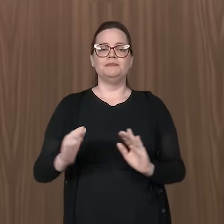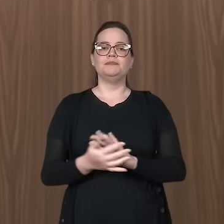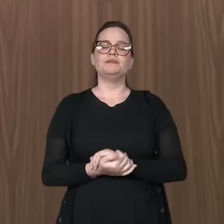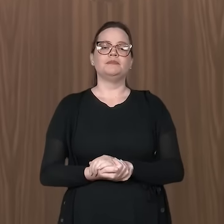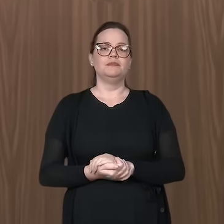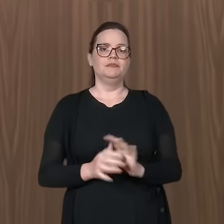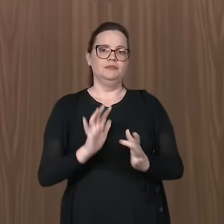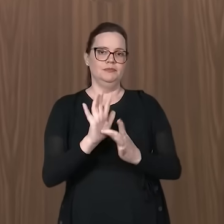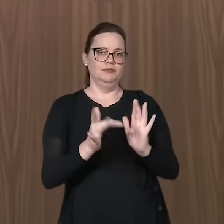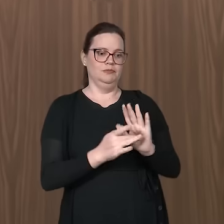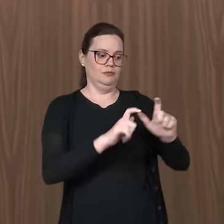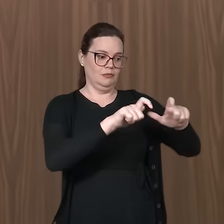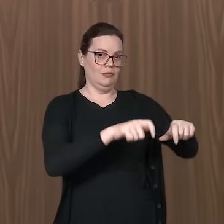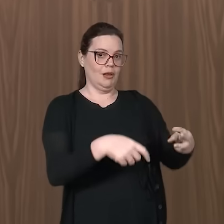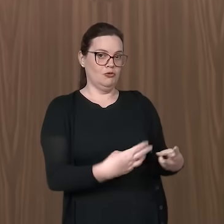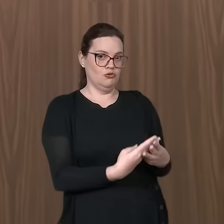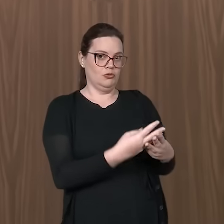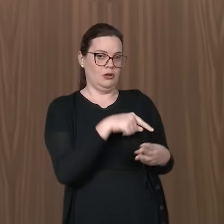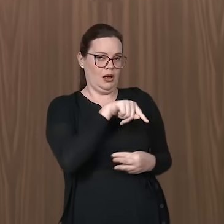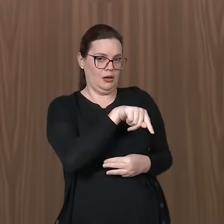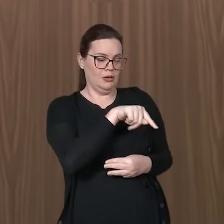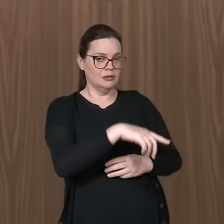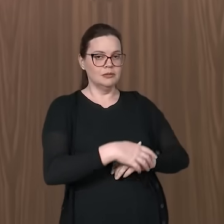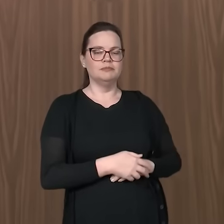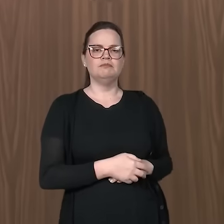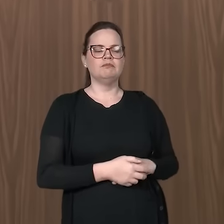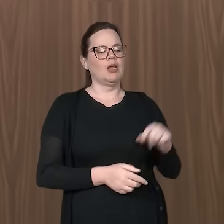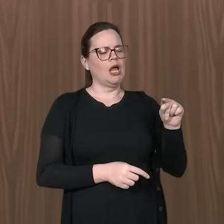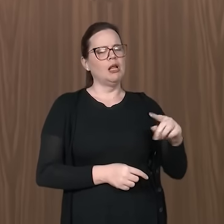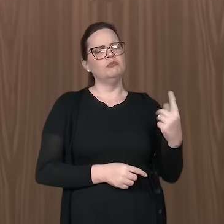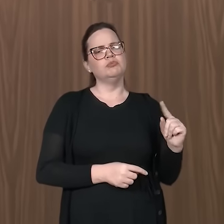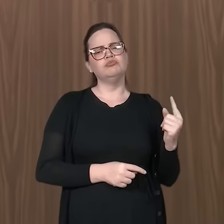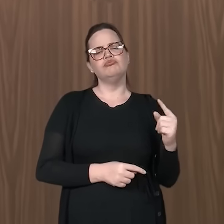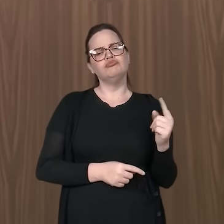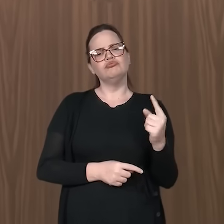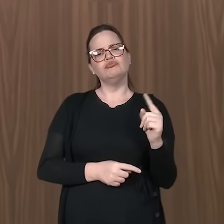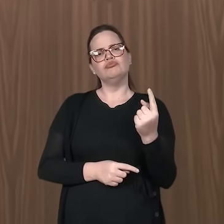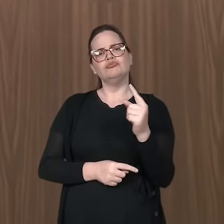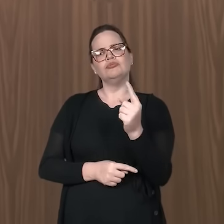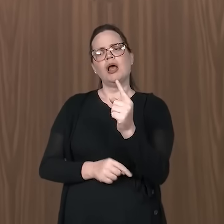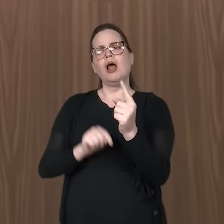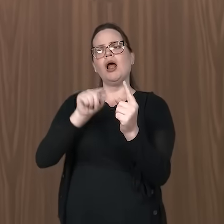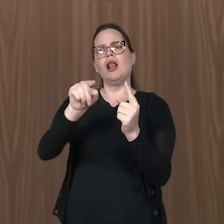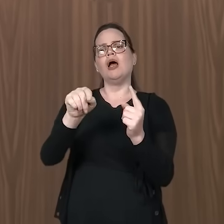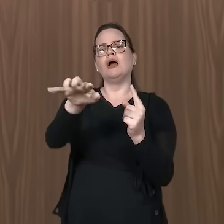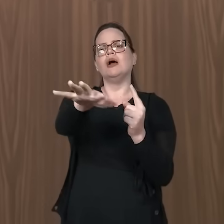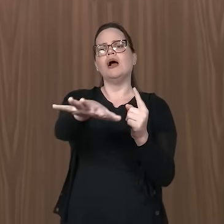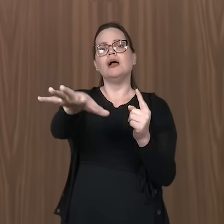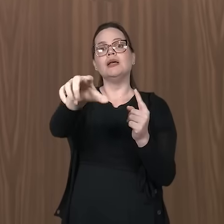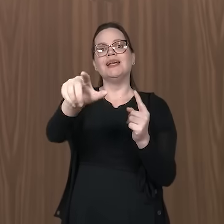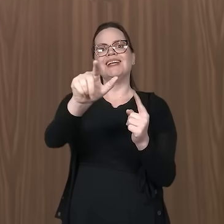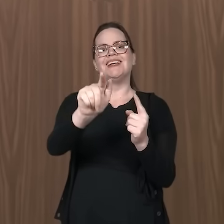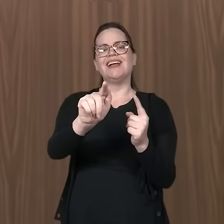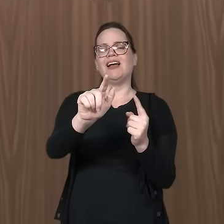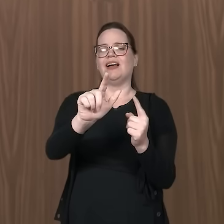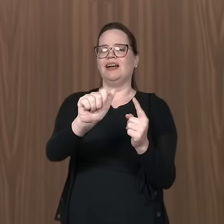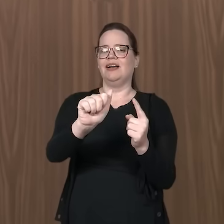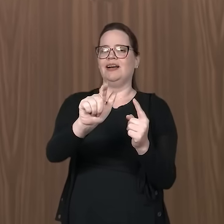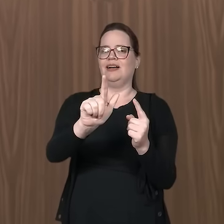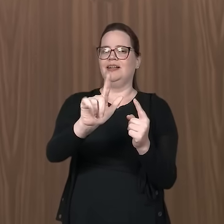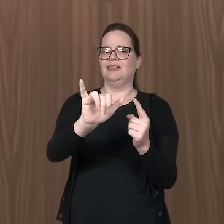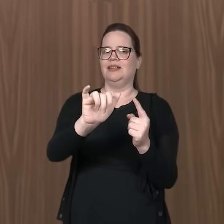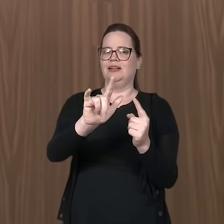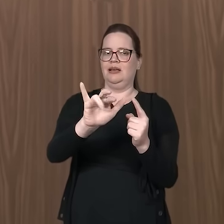estava na Judéia e ele estava subindo então para a Galiléia. E o caminho